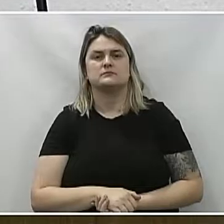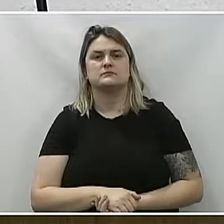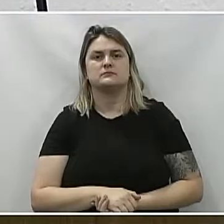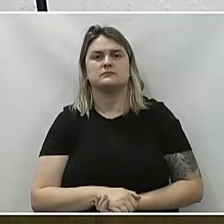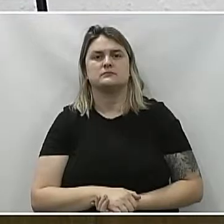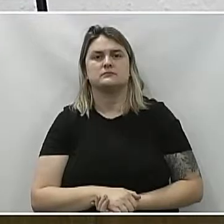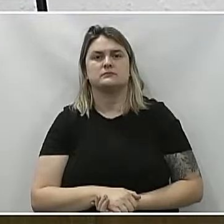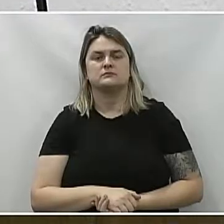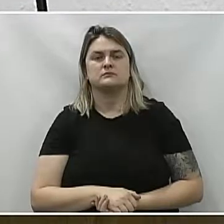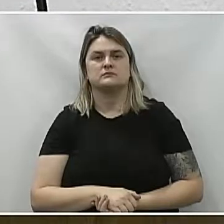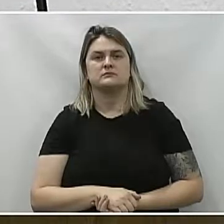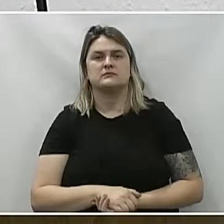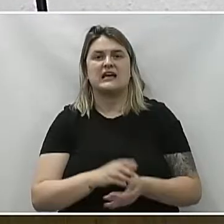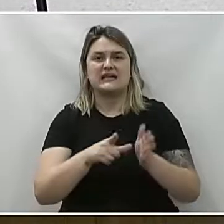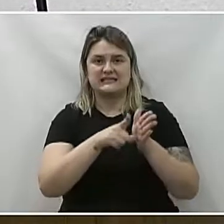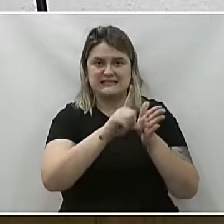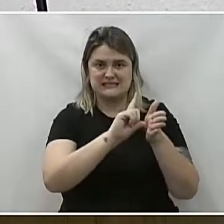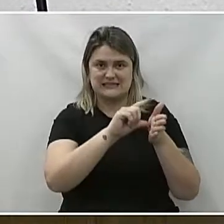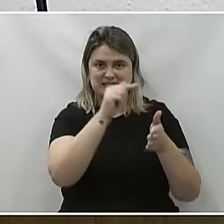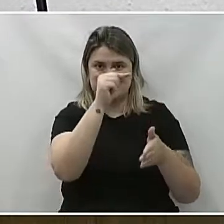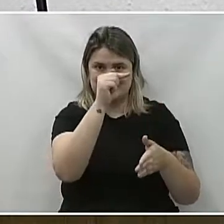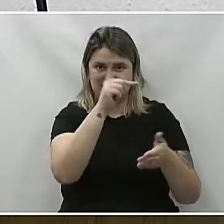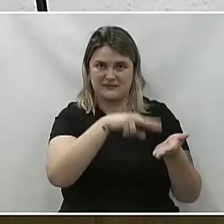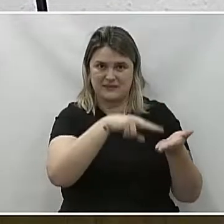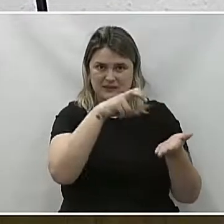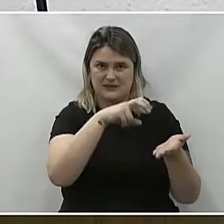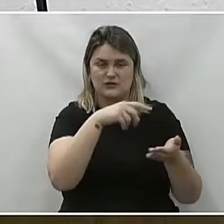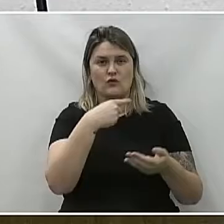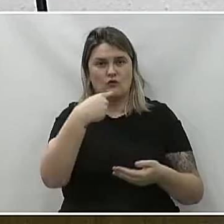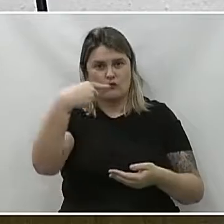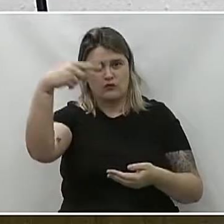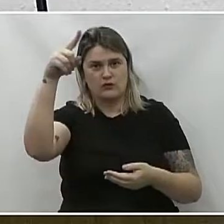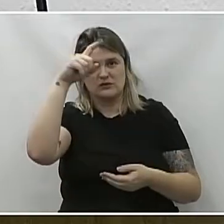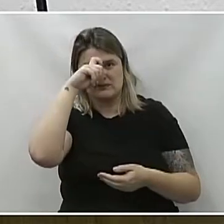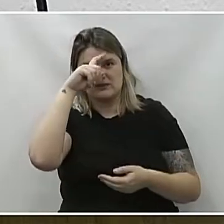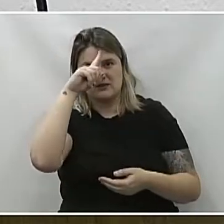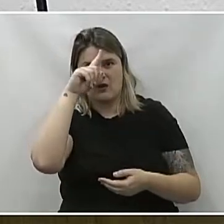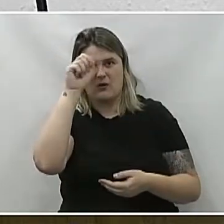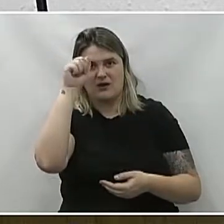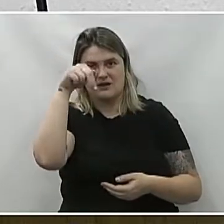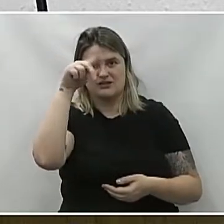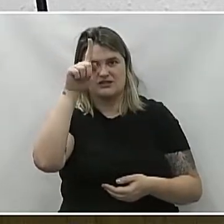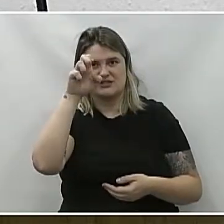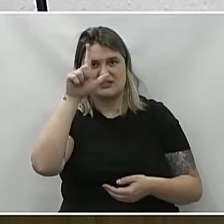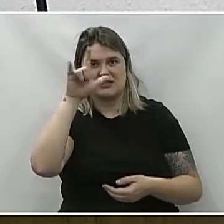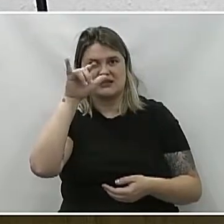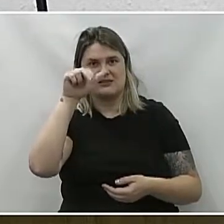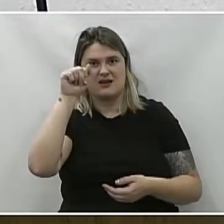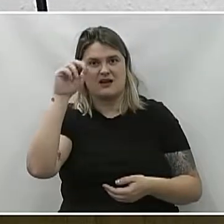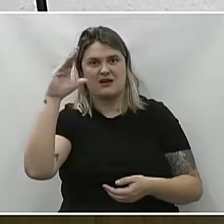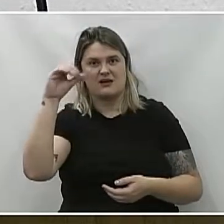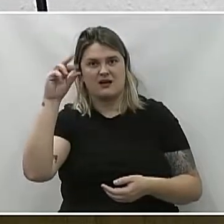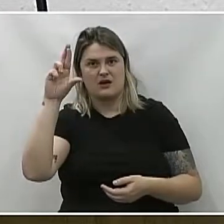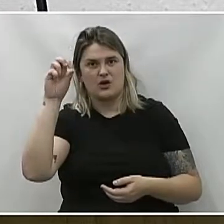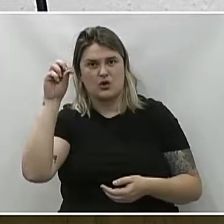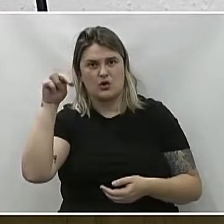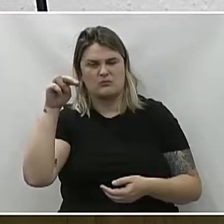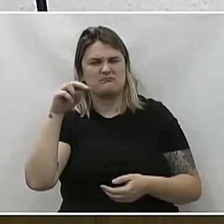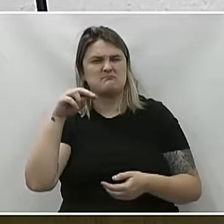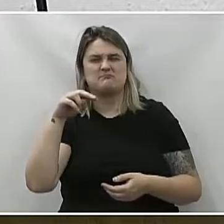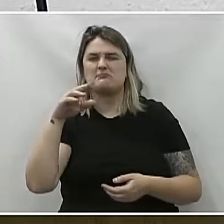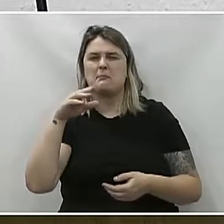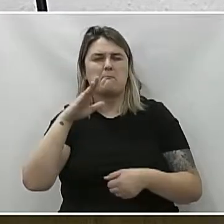A gente está antes das 7 da manhã. Deve ter noção, na oncologia do Hospital Angelina Caron, é você e mais 100 pessoas na mesma situação que